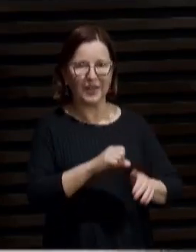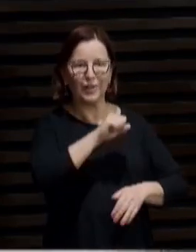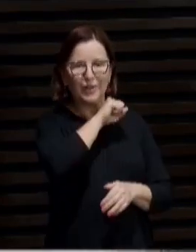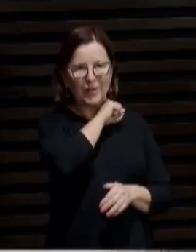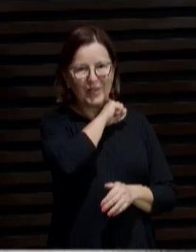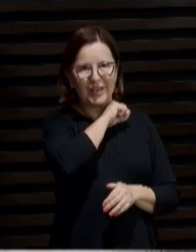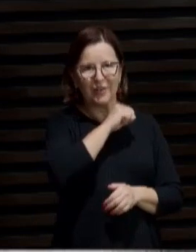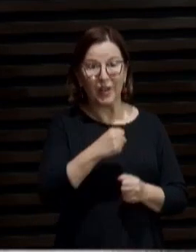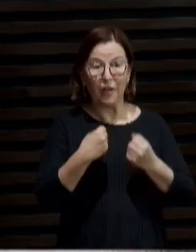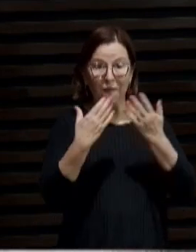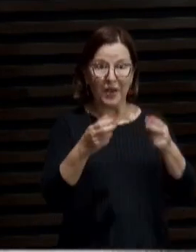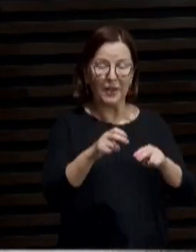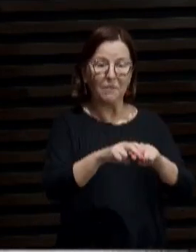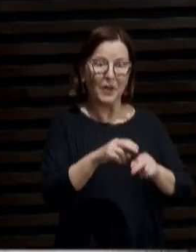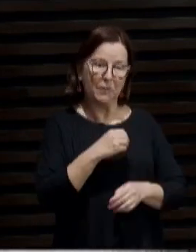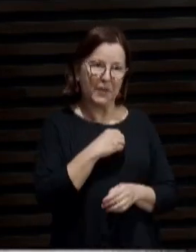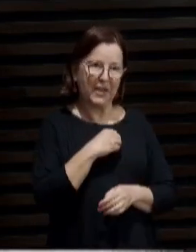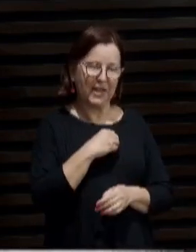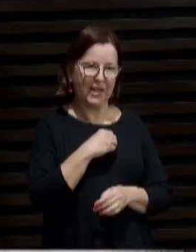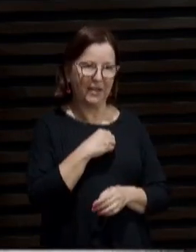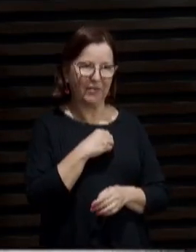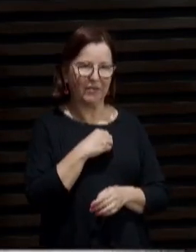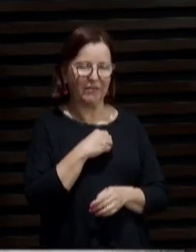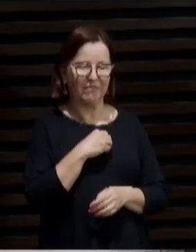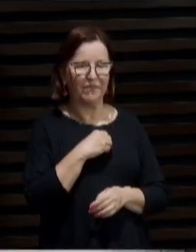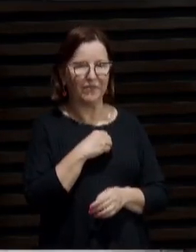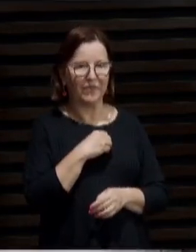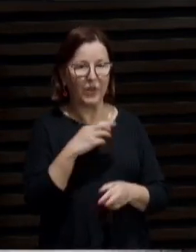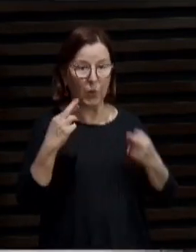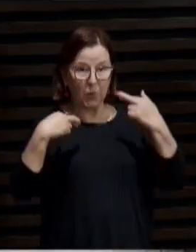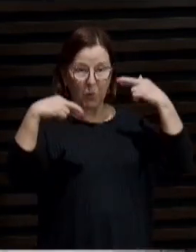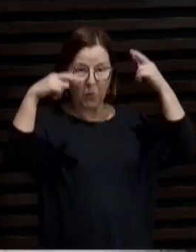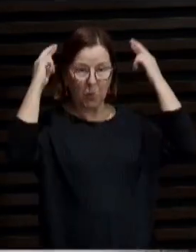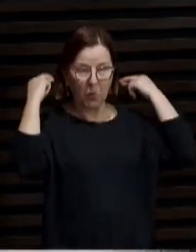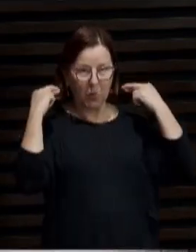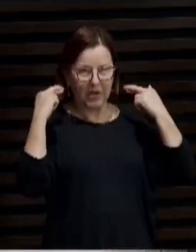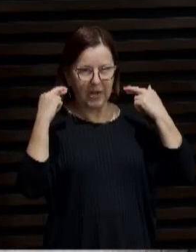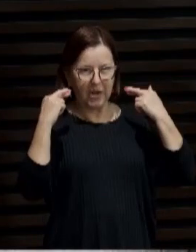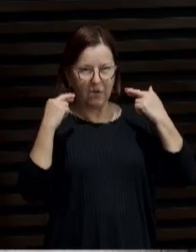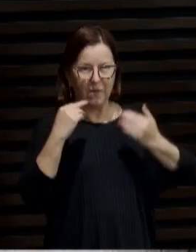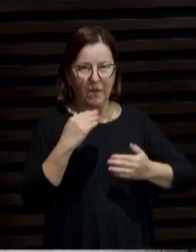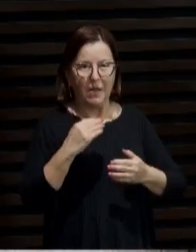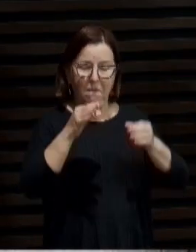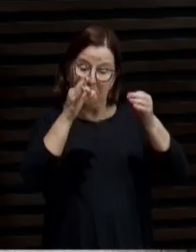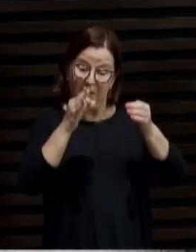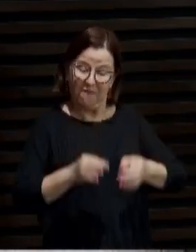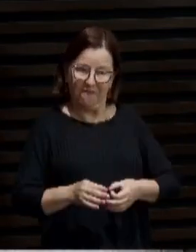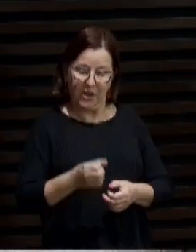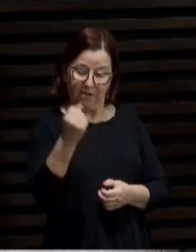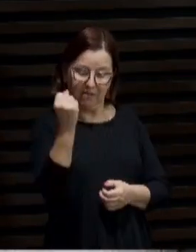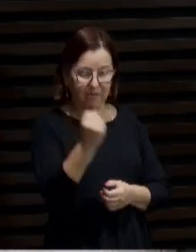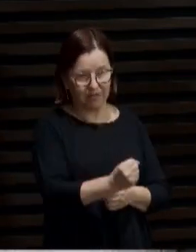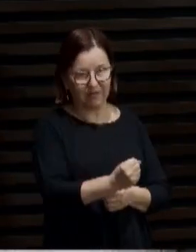as ofertas pelo pecado, em que um cordeiro, ele era sacrificado, o cordeiro perfeito, era